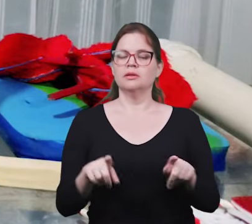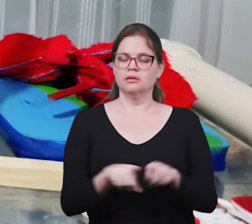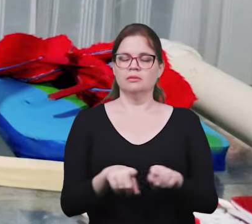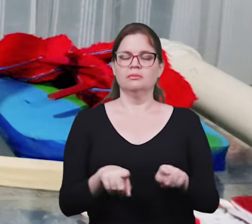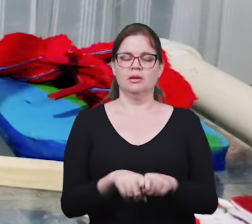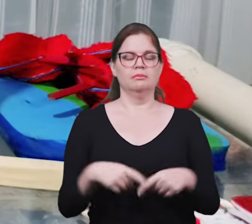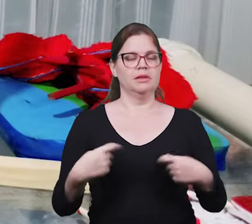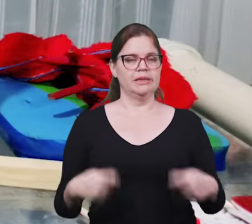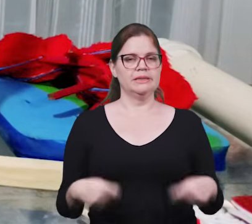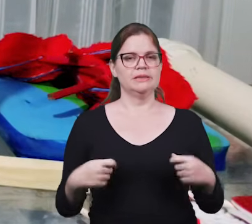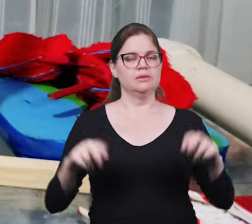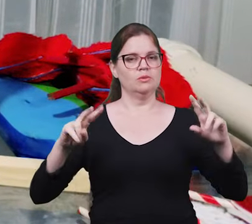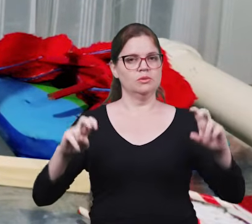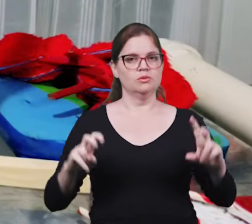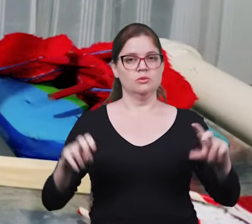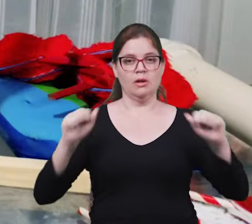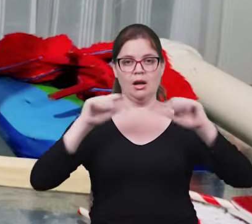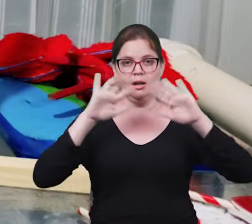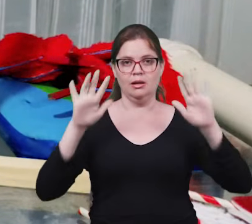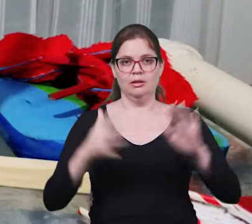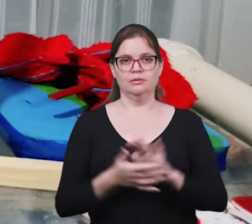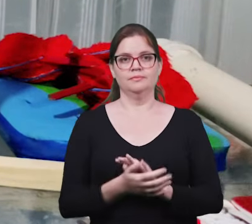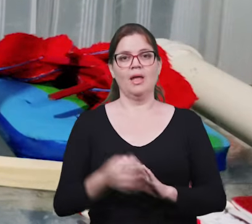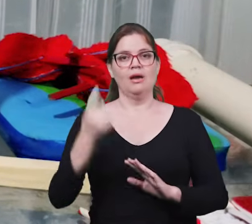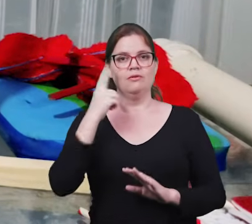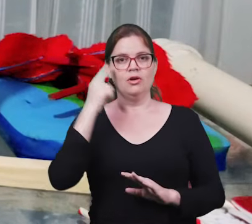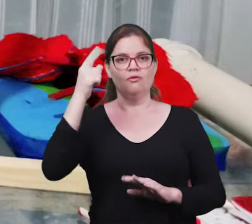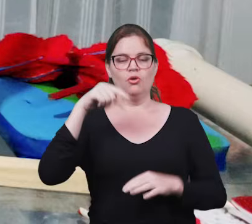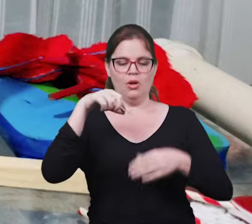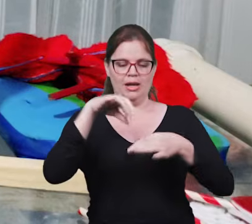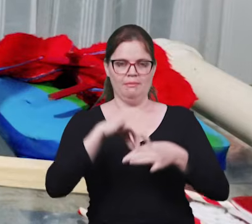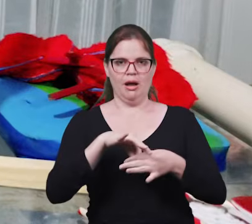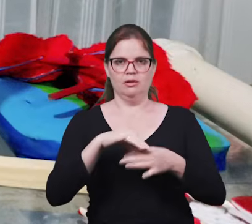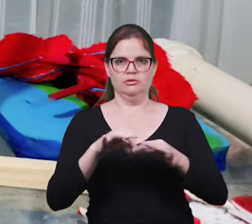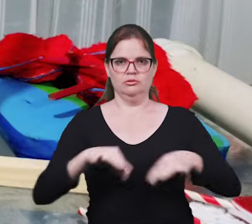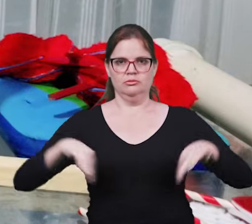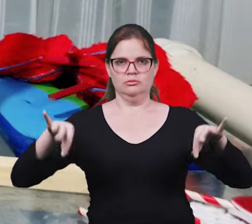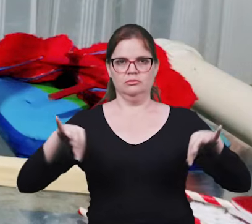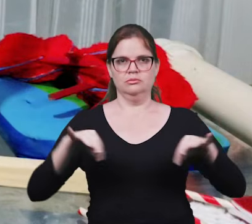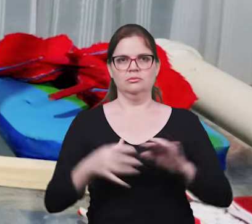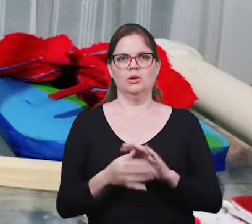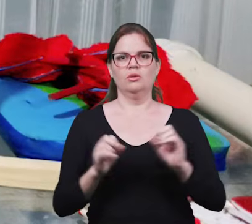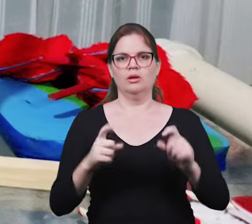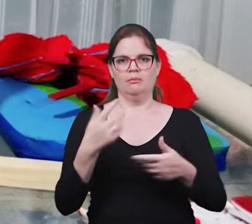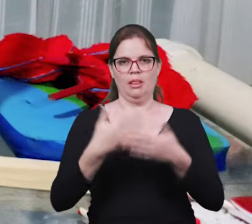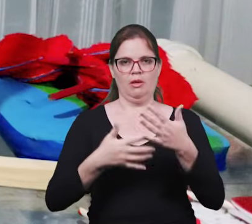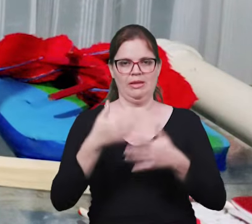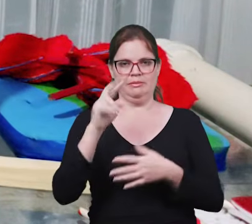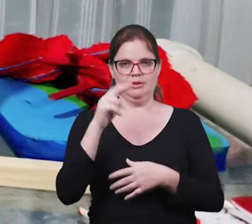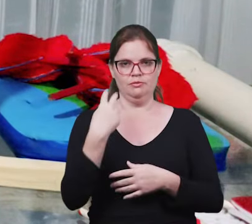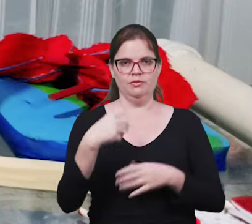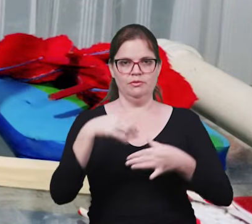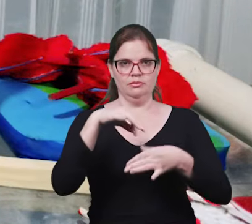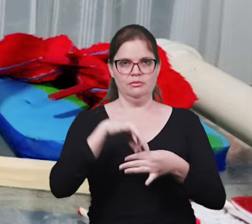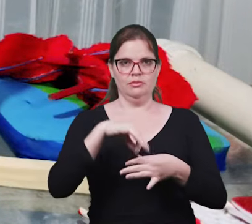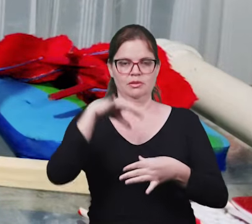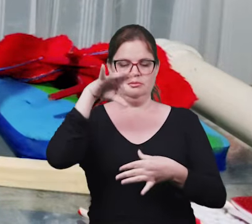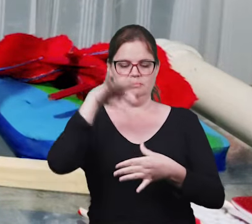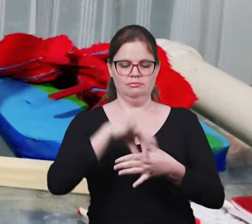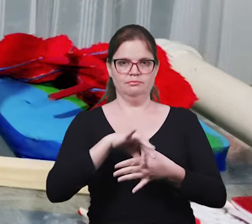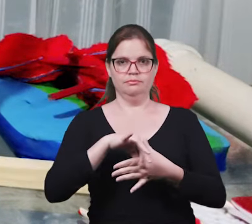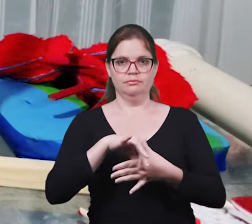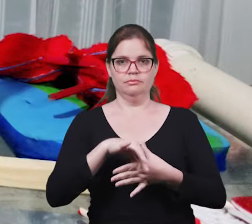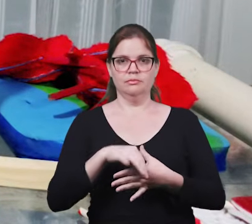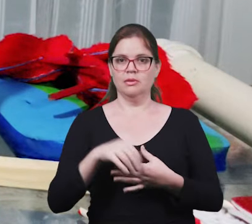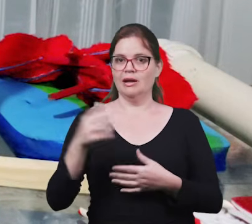desse assunto, né? E aí, olha, eu posso colocar com eles aqui, eu vou colocar embaixo para não atrapalhar a imagem, usando o pregadorzinho.